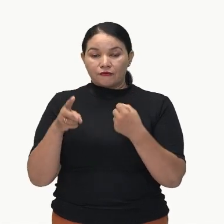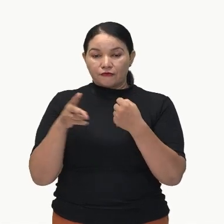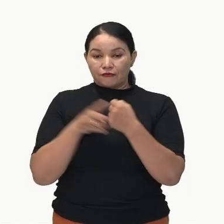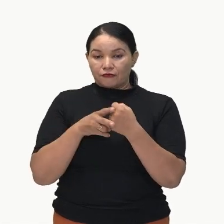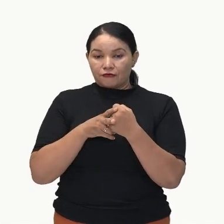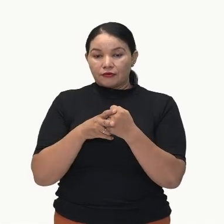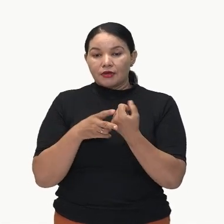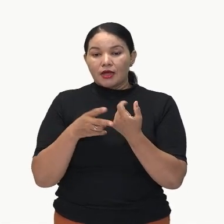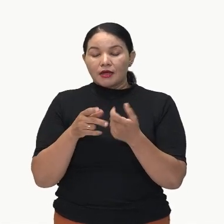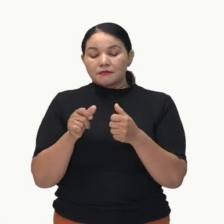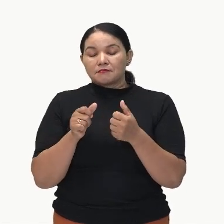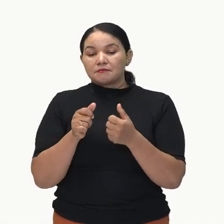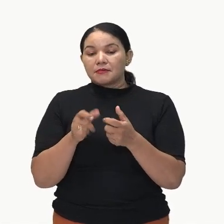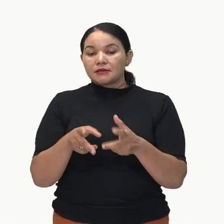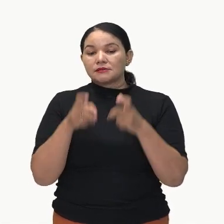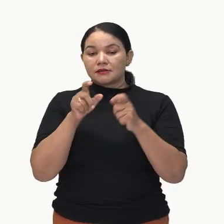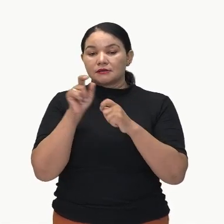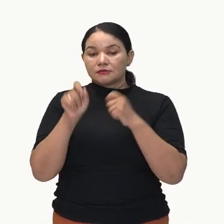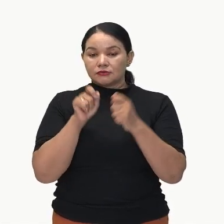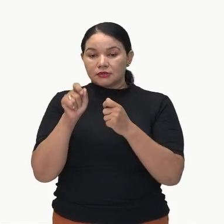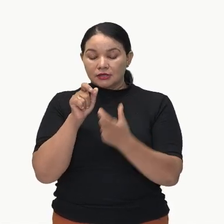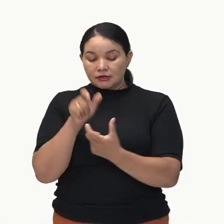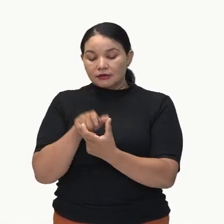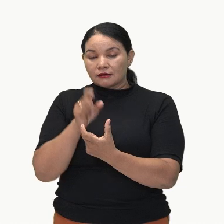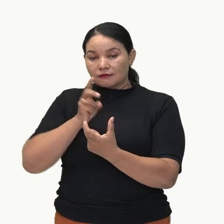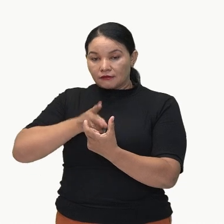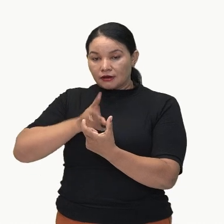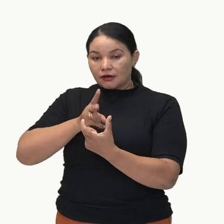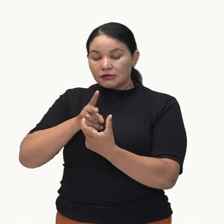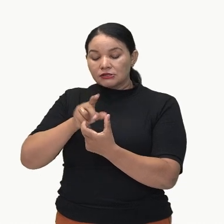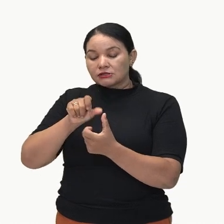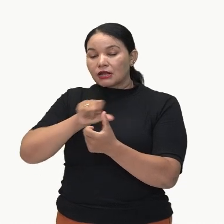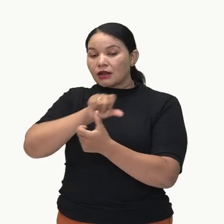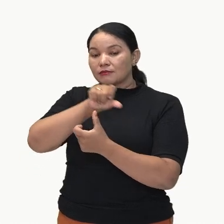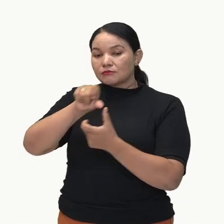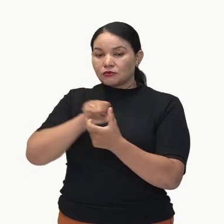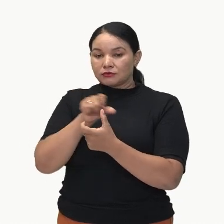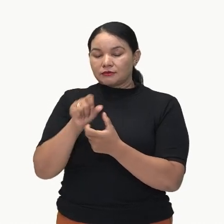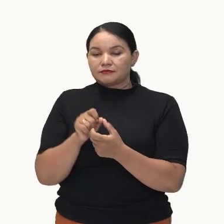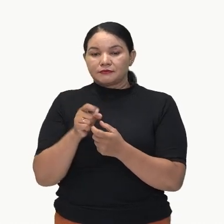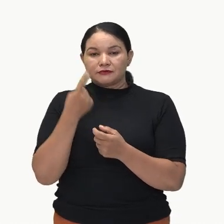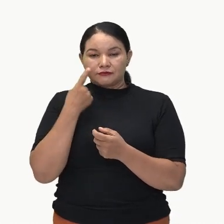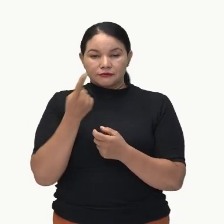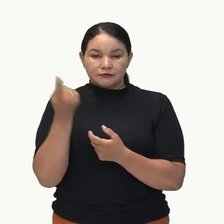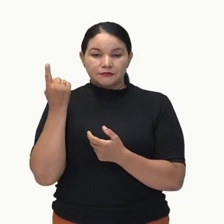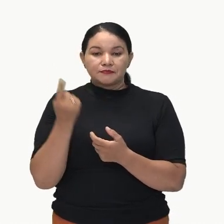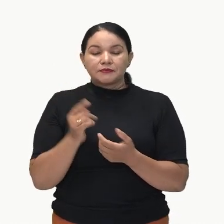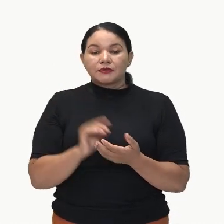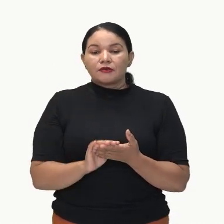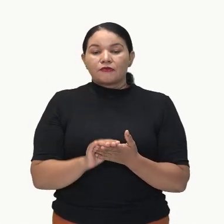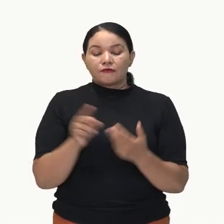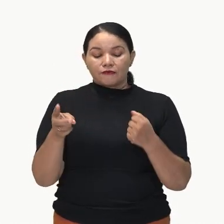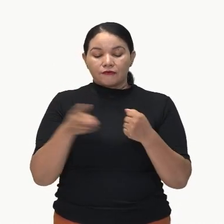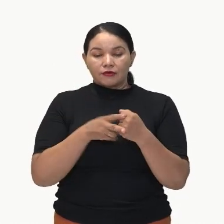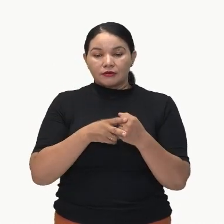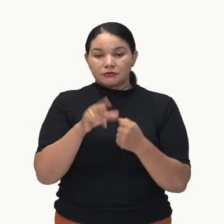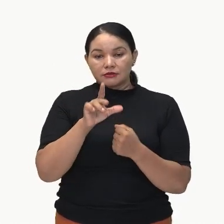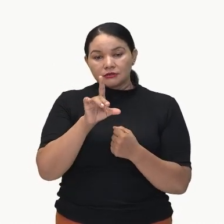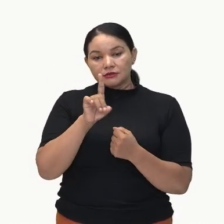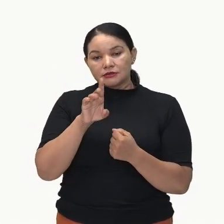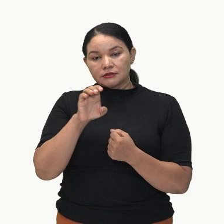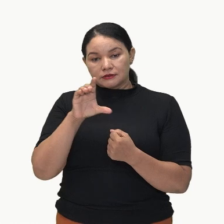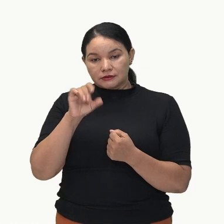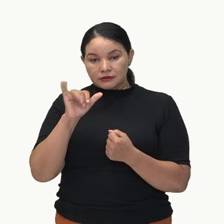que a raiz, ela muda, não é verdade? Então, no verbo decir, a raiz seria